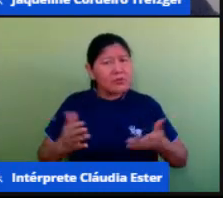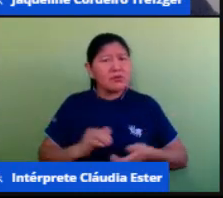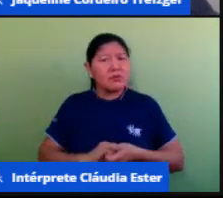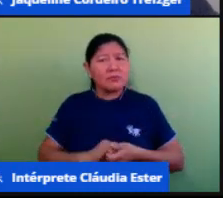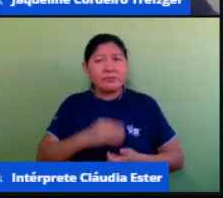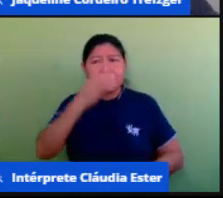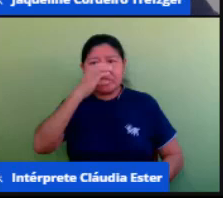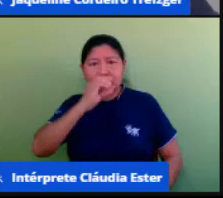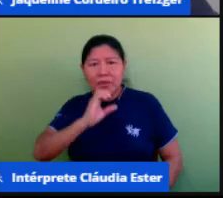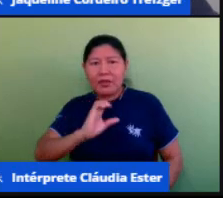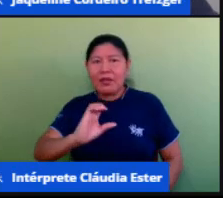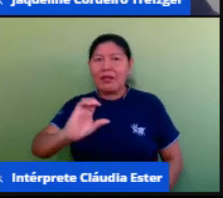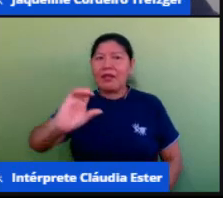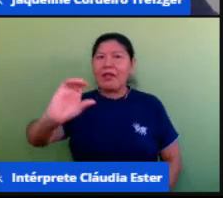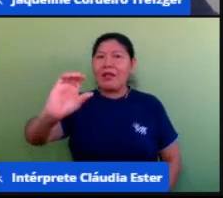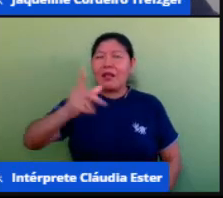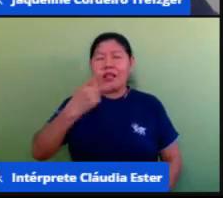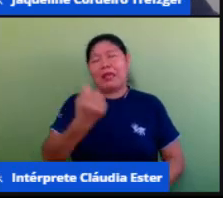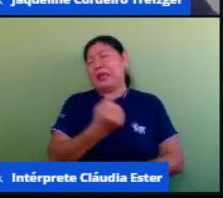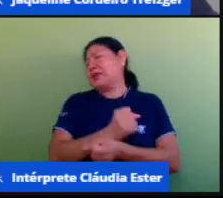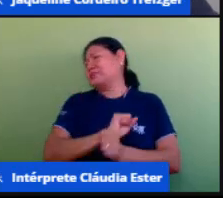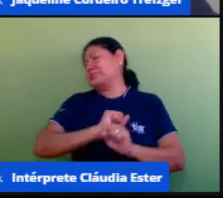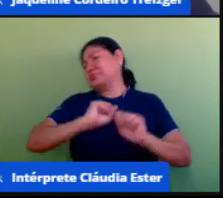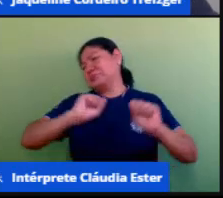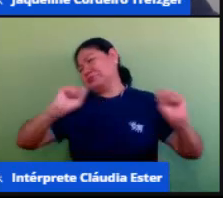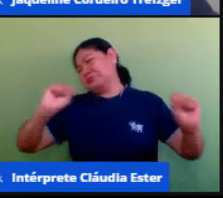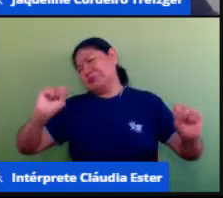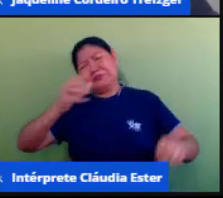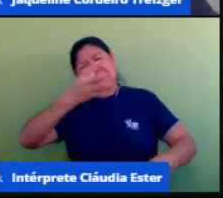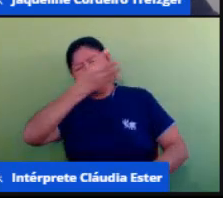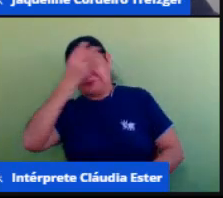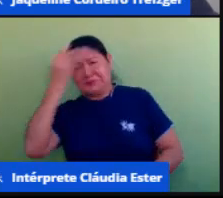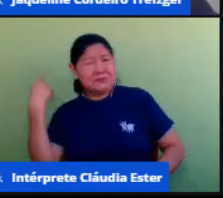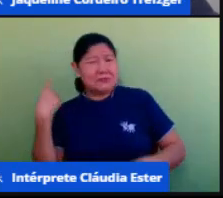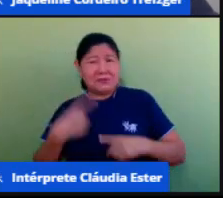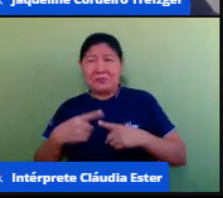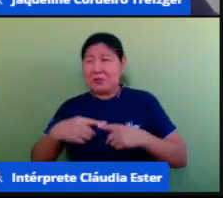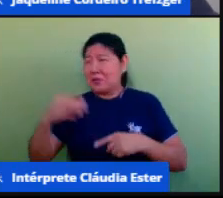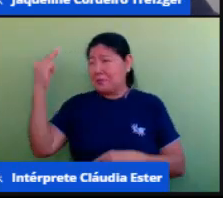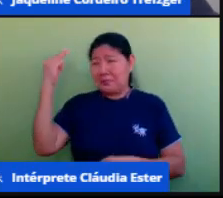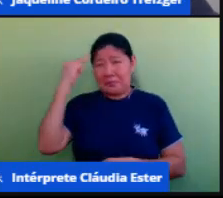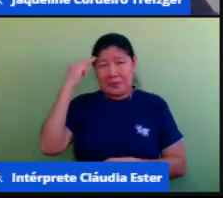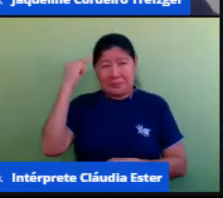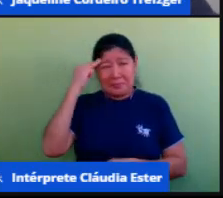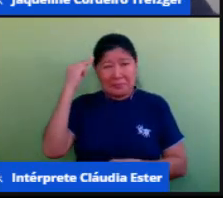O elefante disse que era impossível esquecer por causa da sua memória